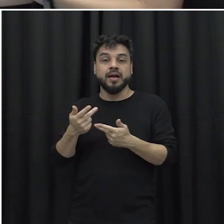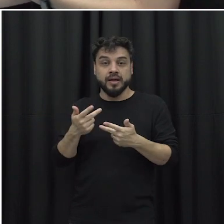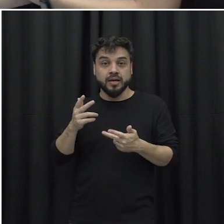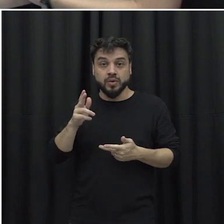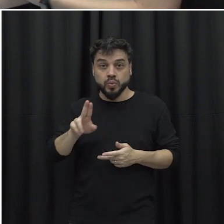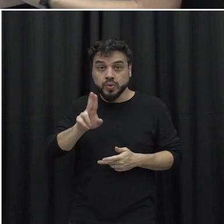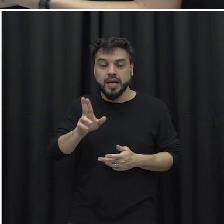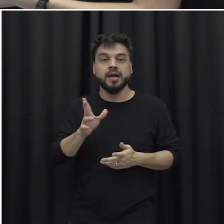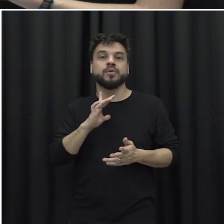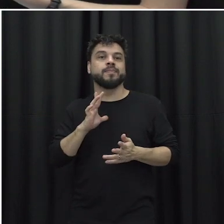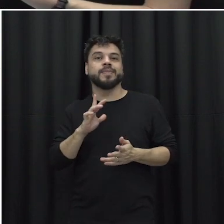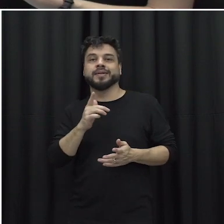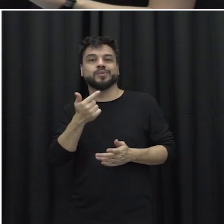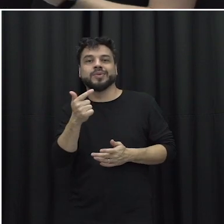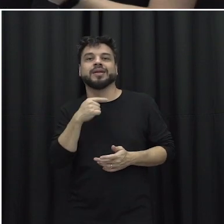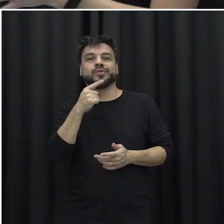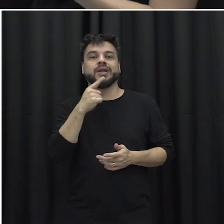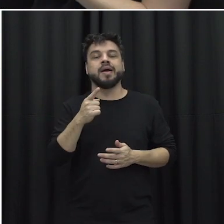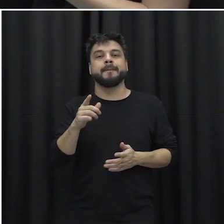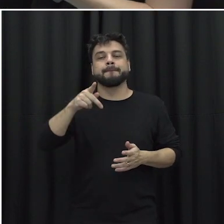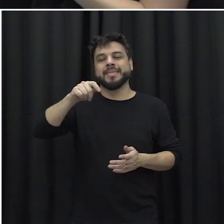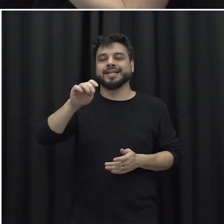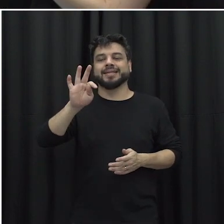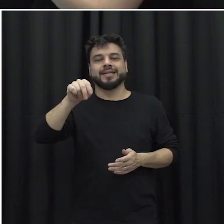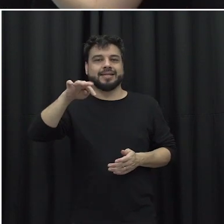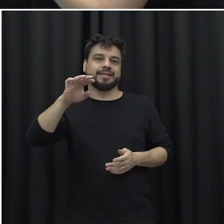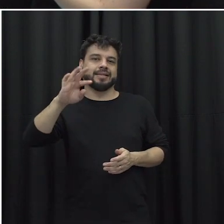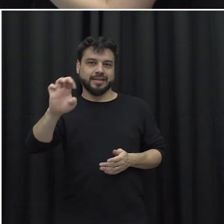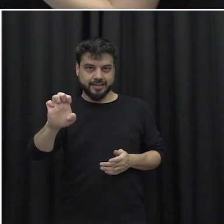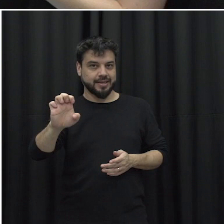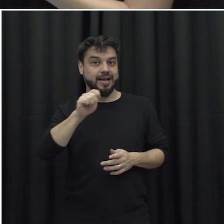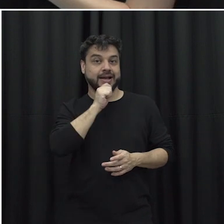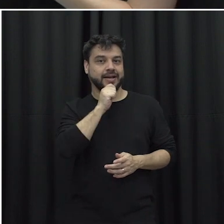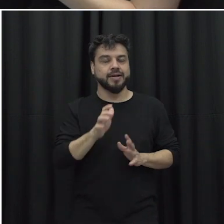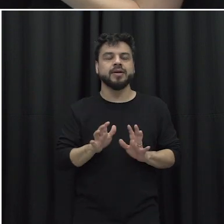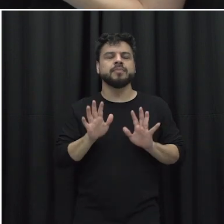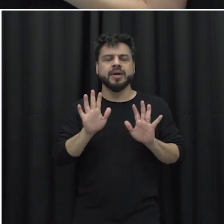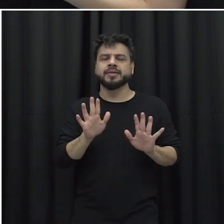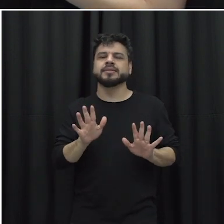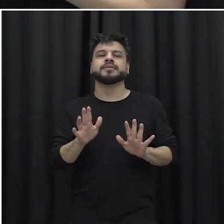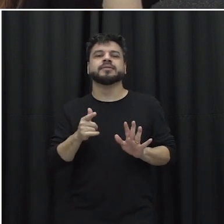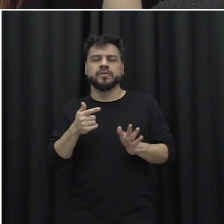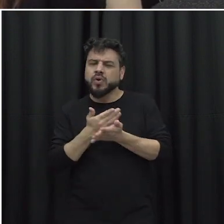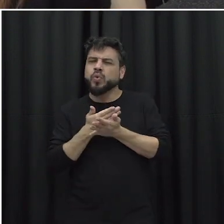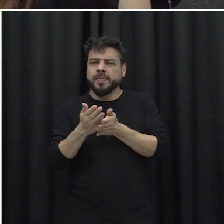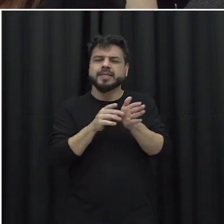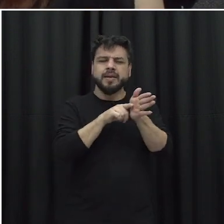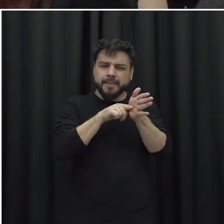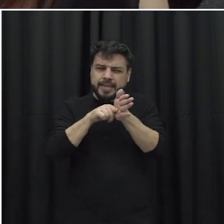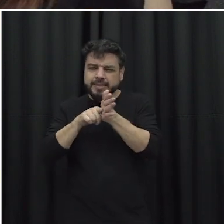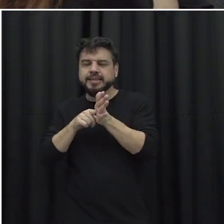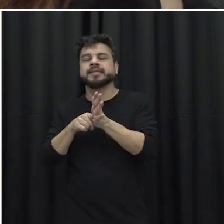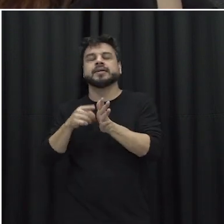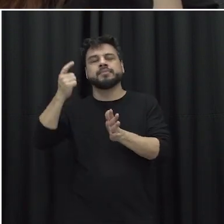patentear ainda. Né? Então, provavelmente outras pesquisas vão começar a surgir por conta de registro, né,